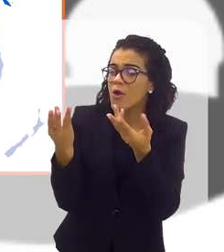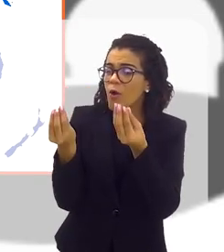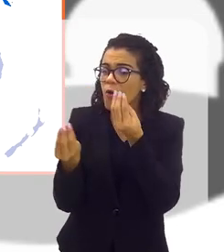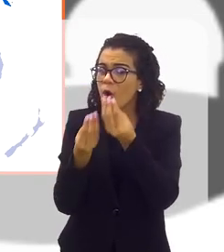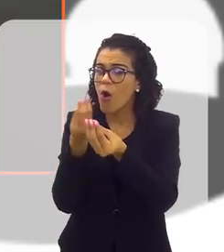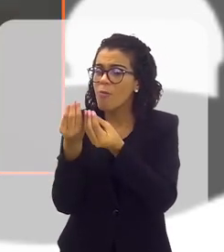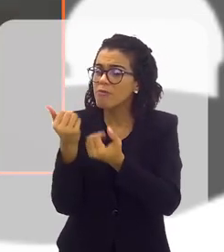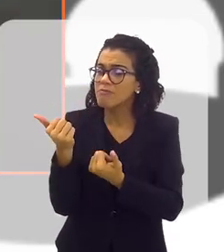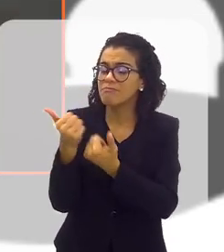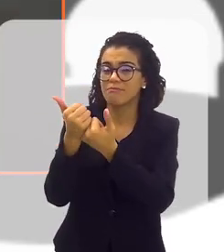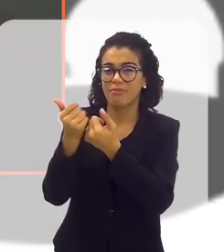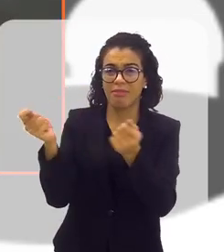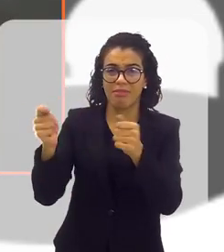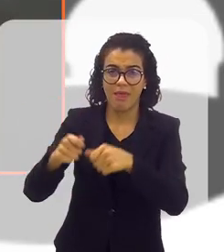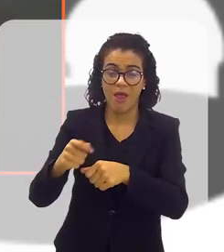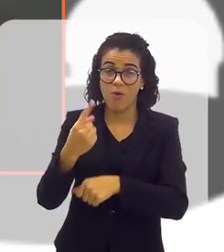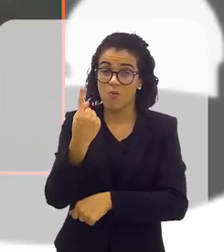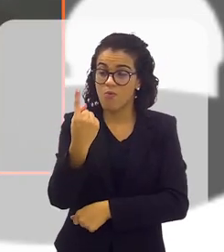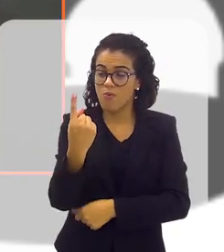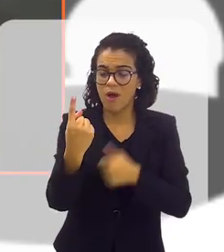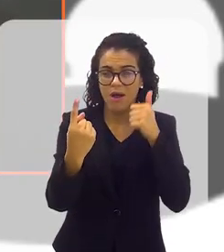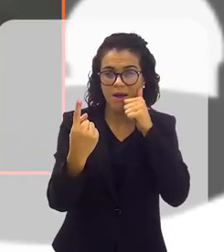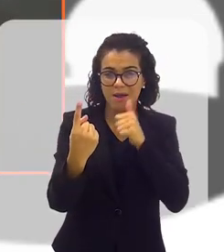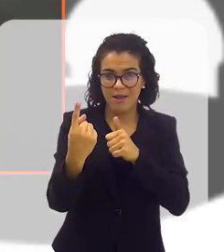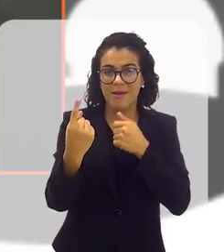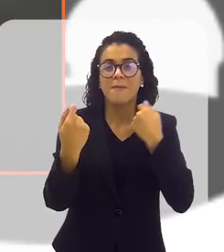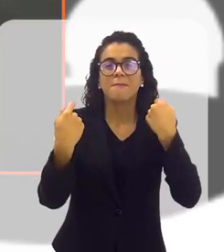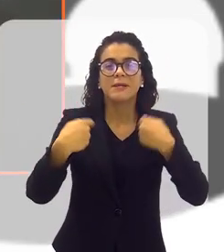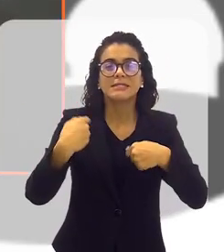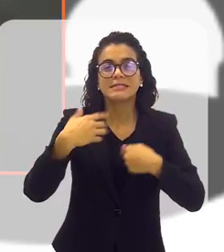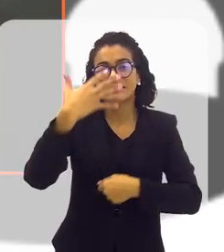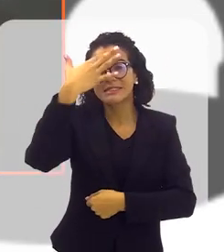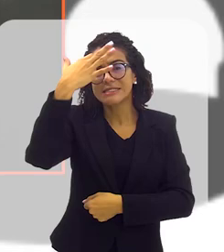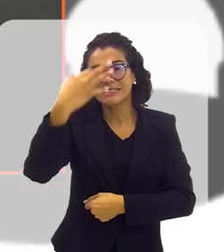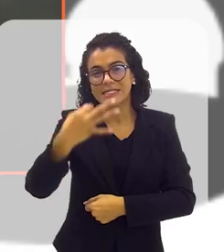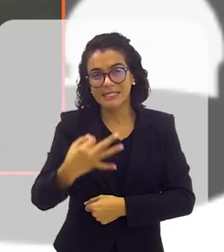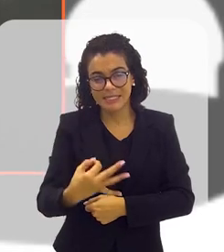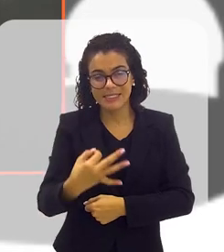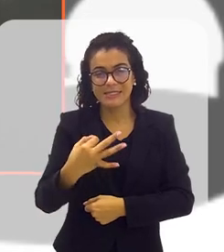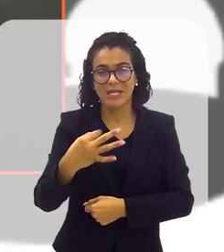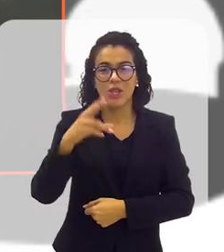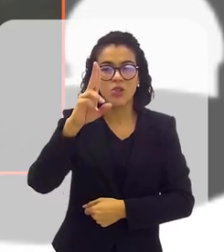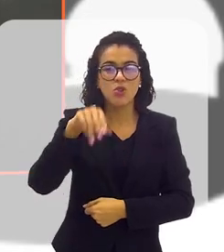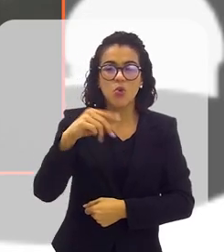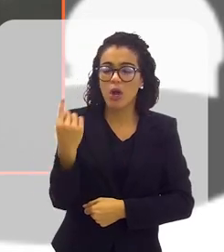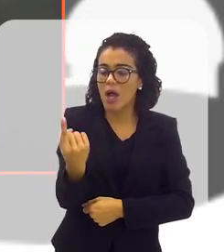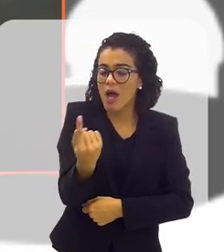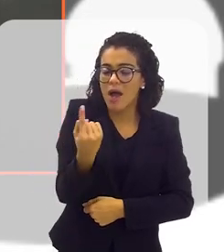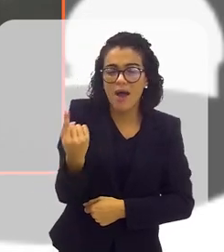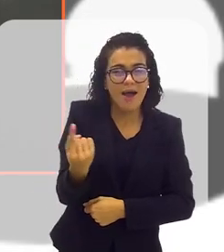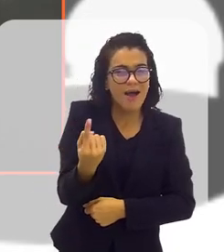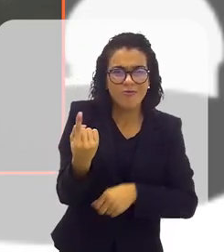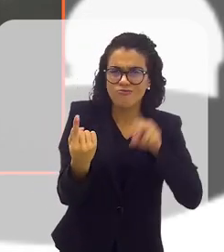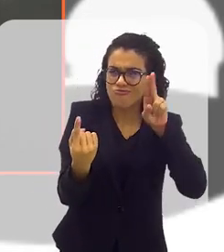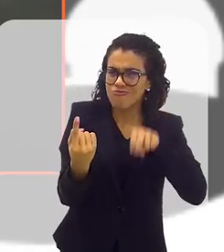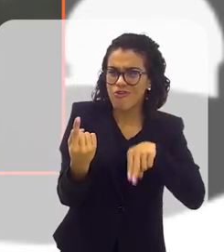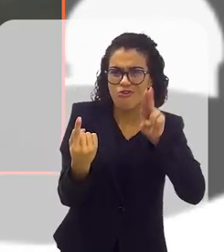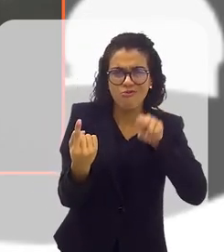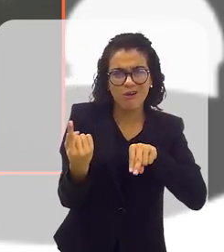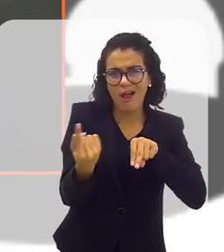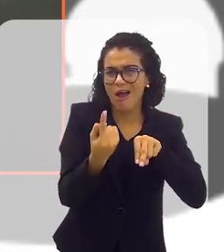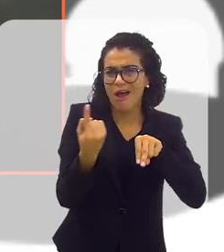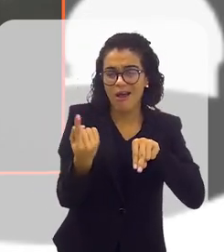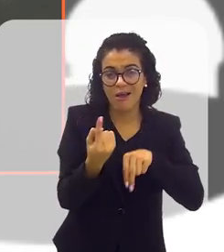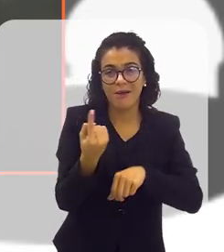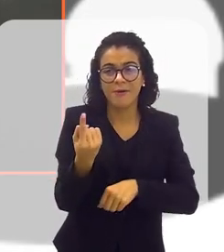podem ser apoiadas, porque uma mulher precisa ter a certeza que nunca está sozinha,